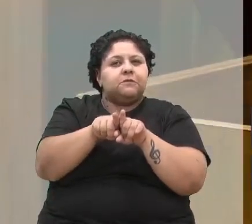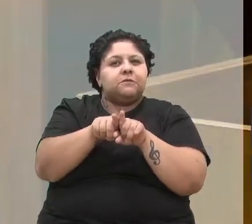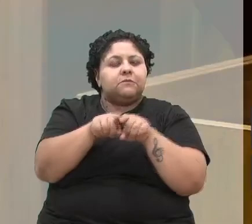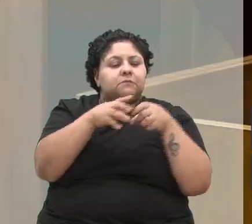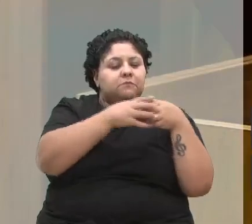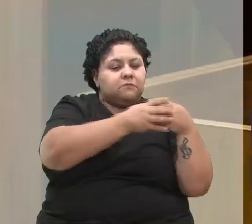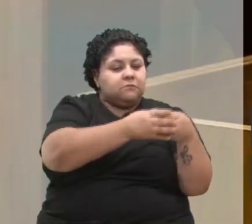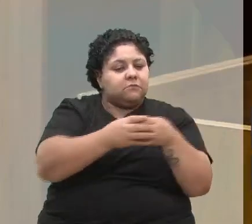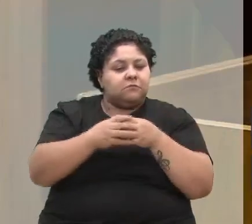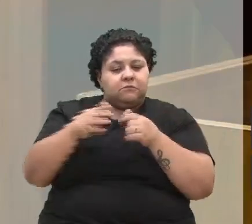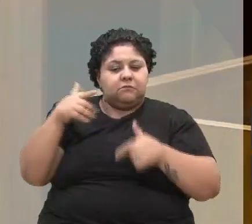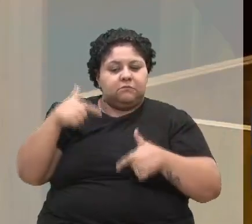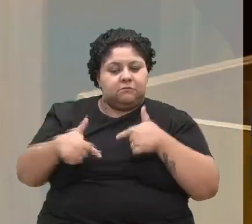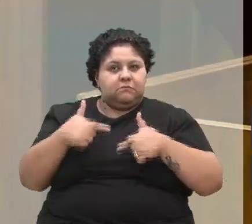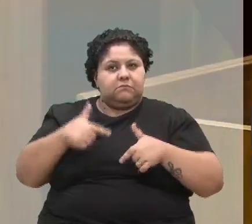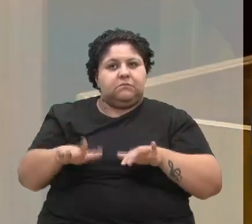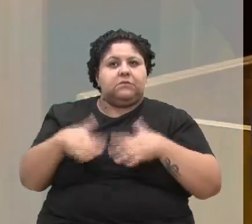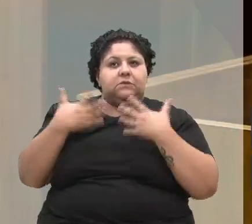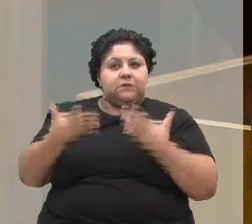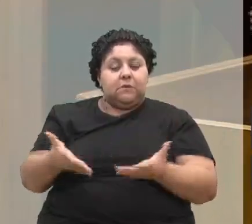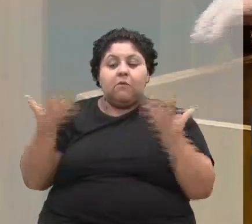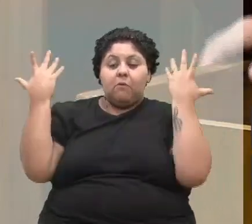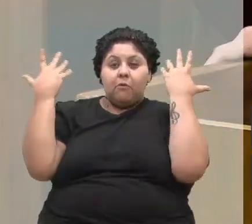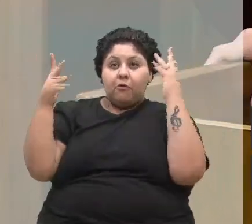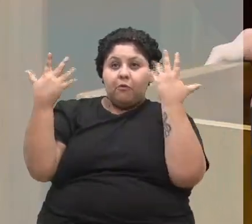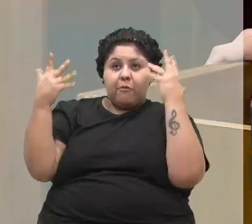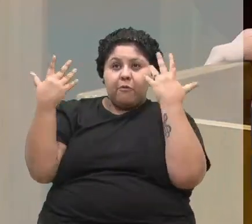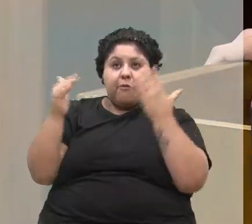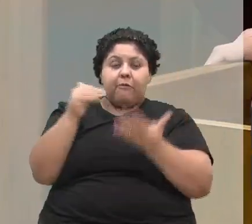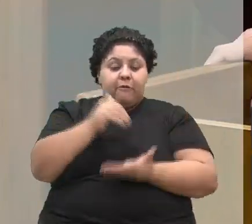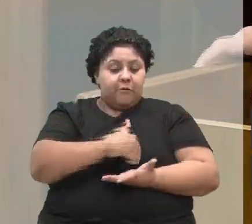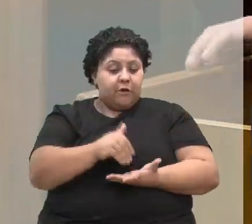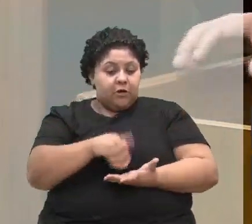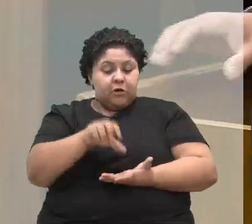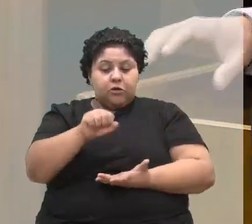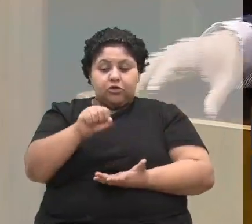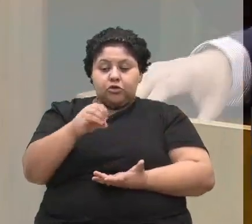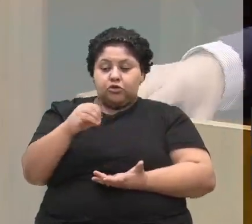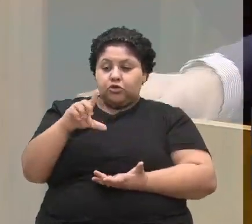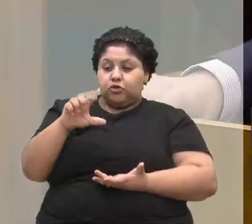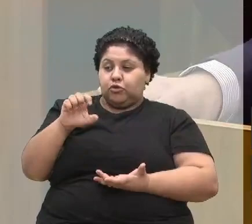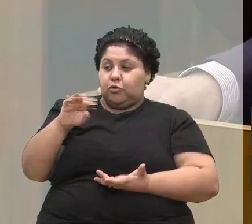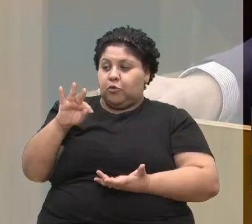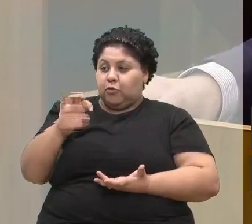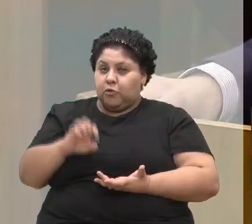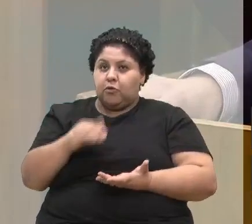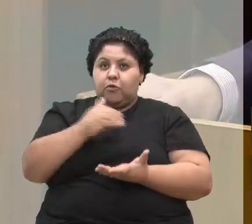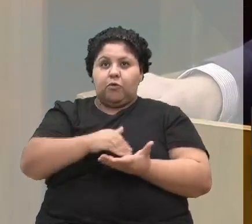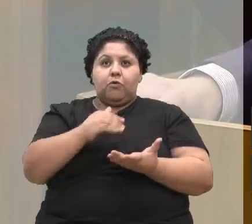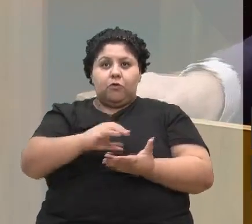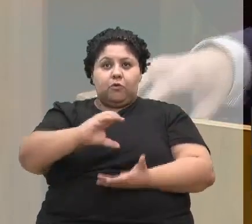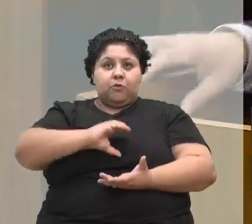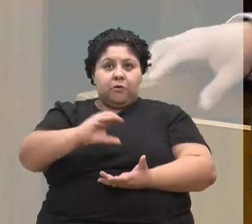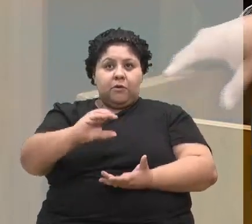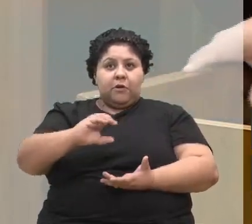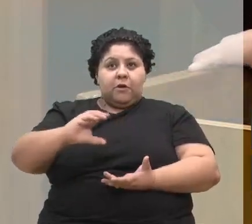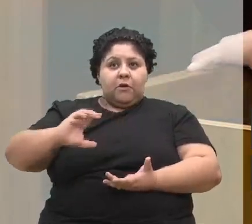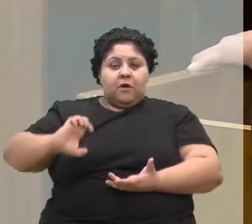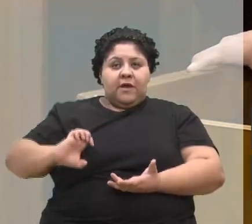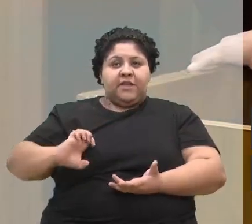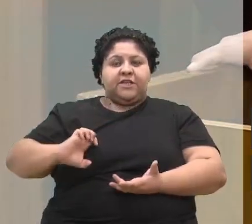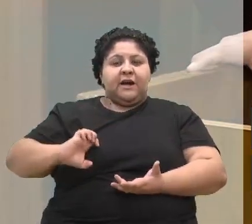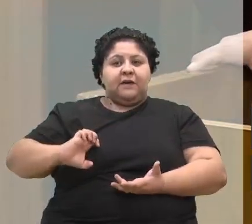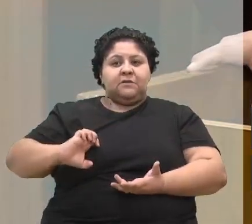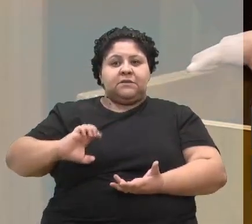equipes estão trabalhando. Então, aí, parabéns, secretário Solete, parabéns ao coordenador Ed Carlos,